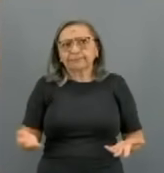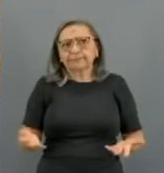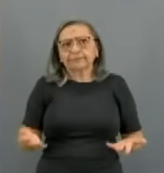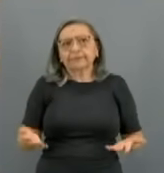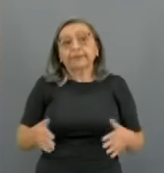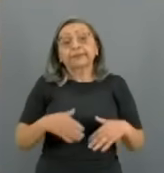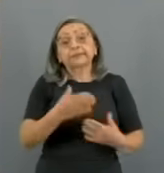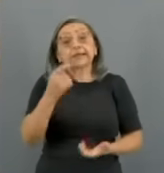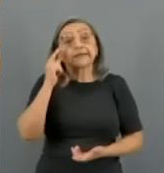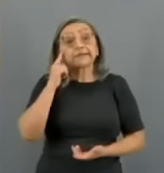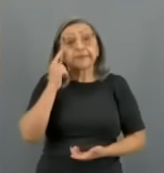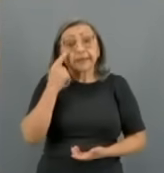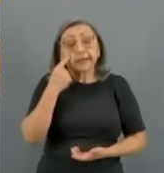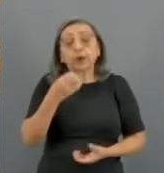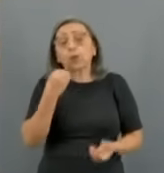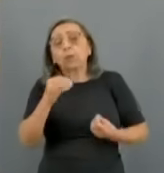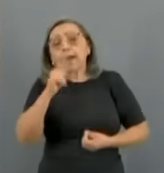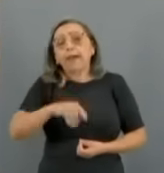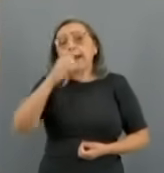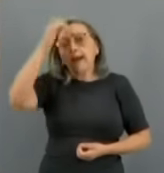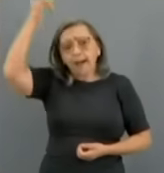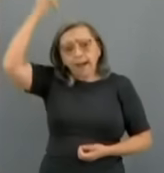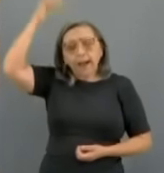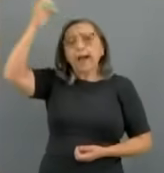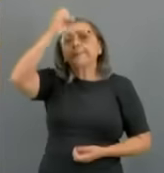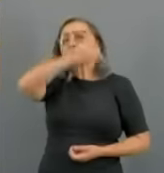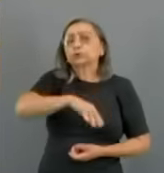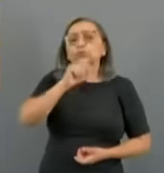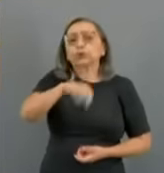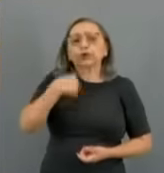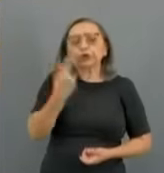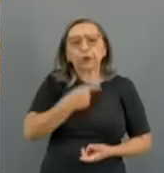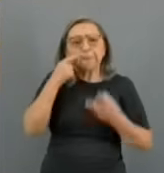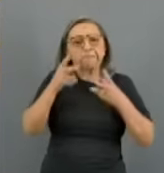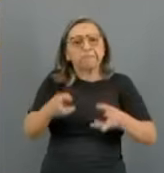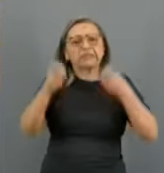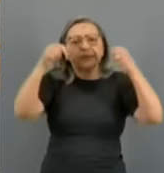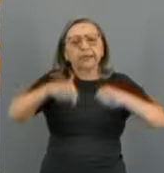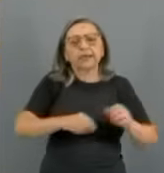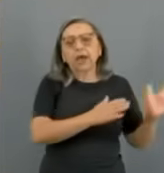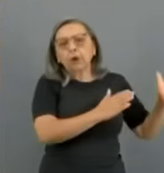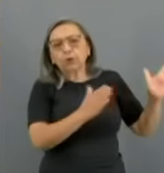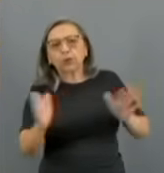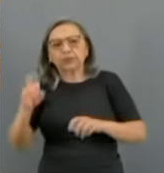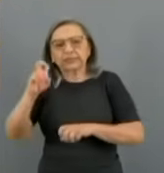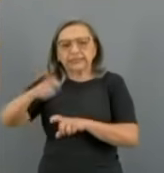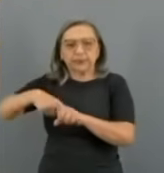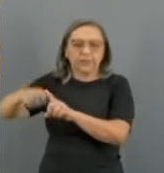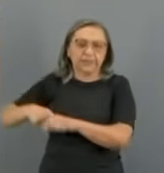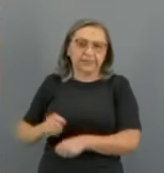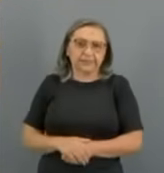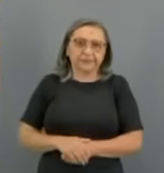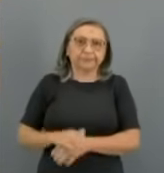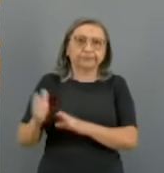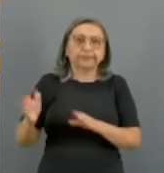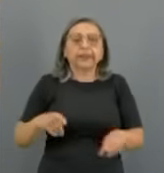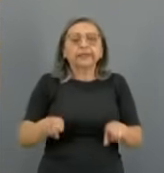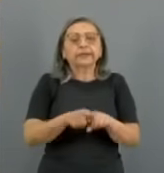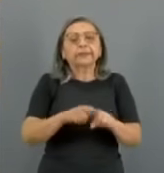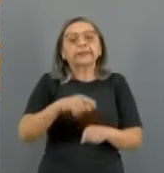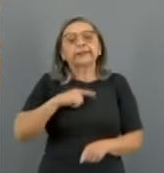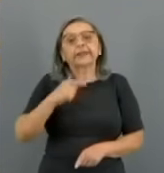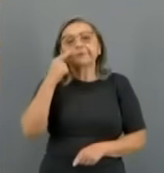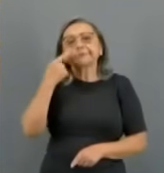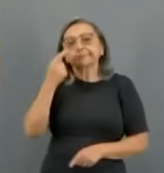Para ver como é absurdo o que nós percebemos ao longo desse processo. Teve, do ponto de vista